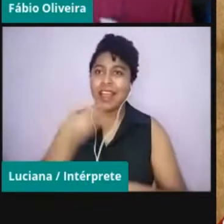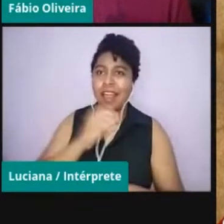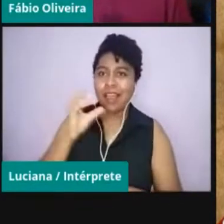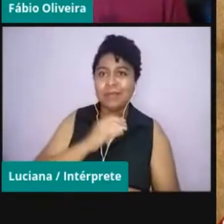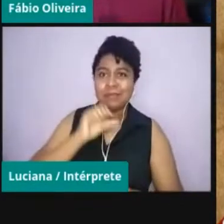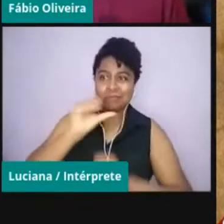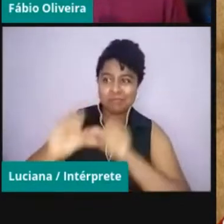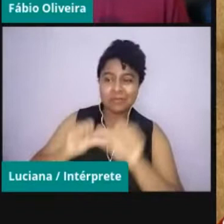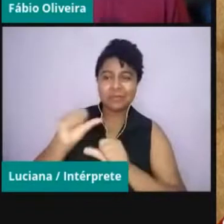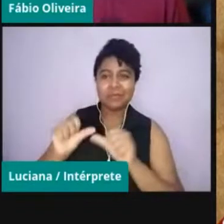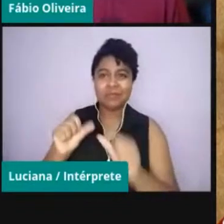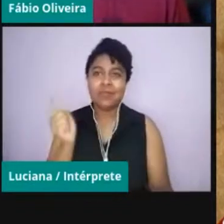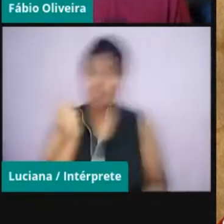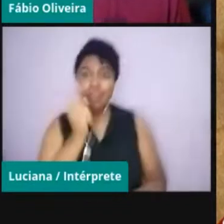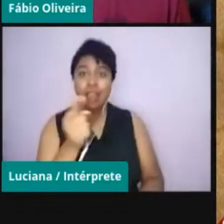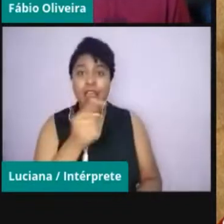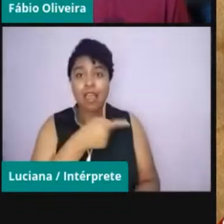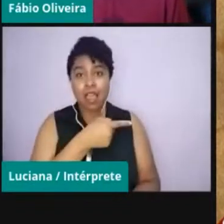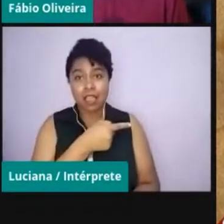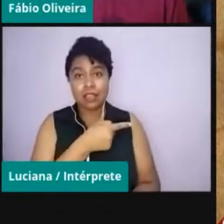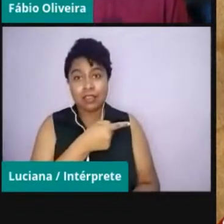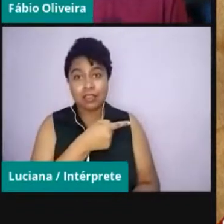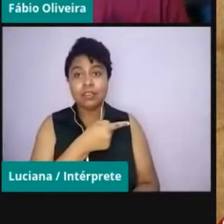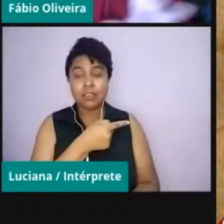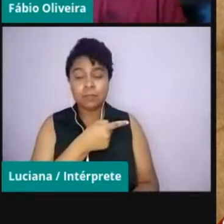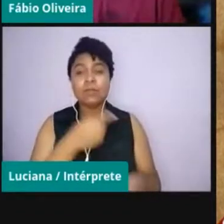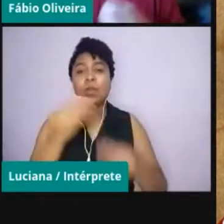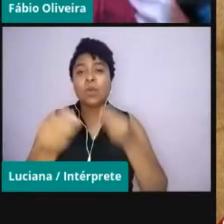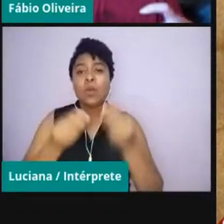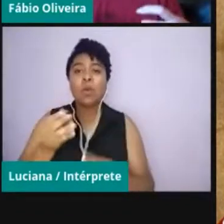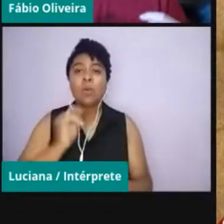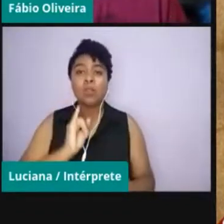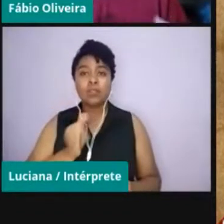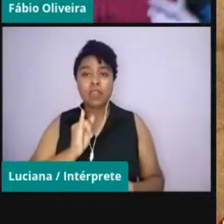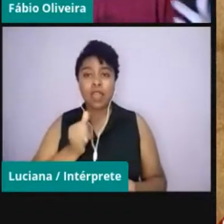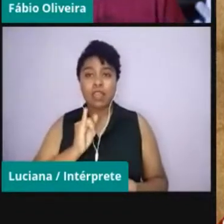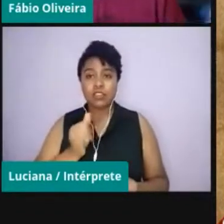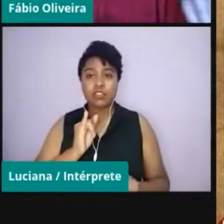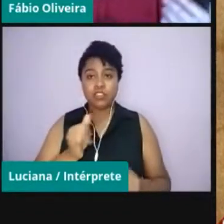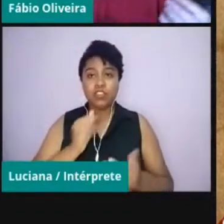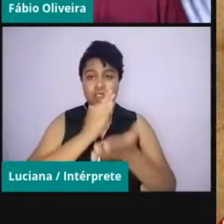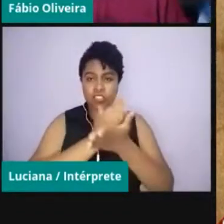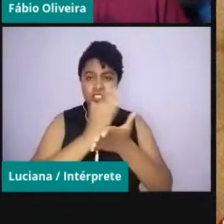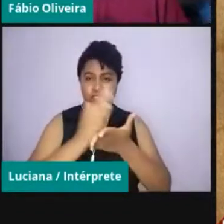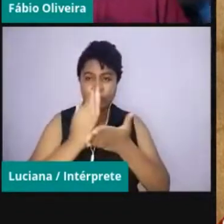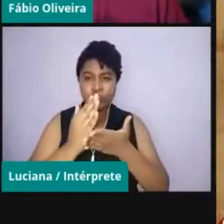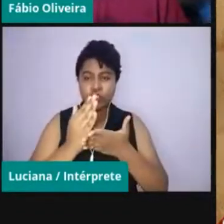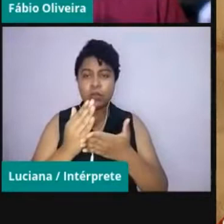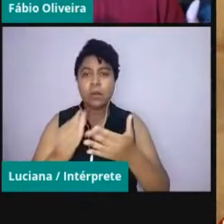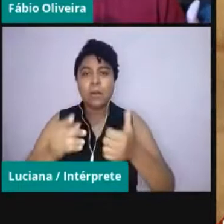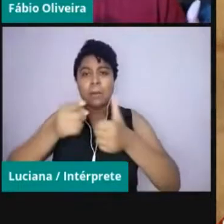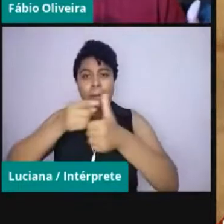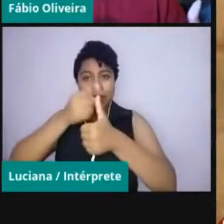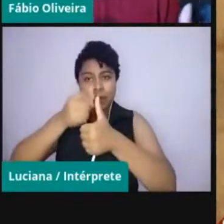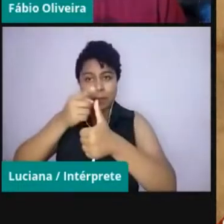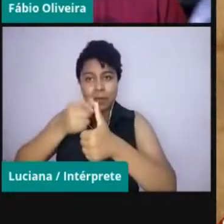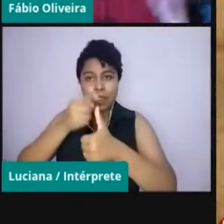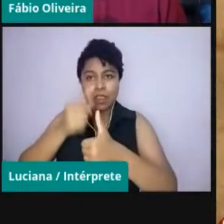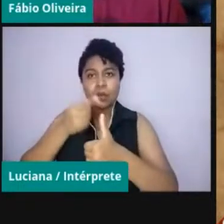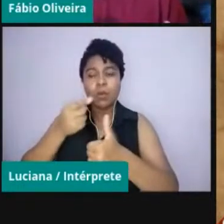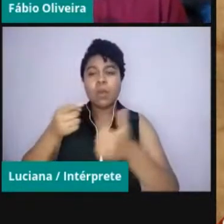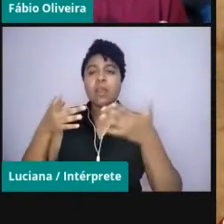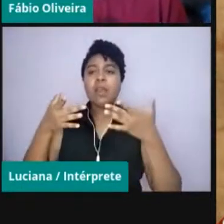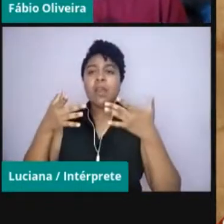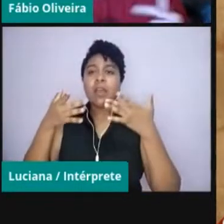Aqui, eu trouxe só como foi dividida essa narrativa, para vocês terem uma ideia. Primeiro era a apresentação dos personagens.